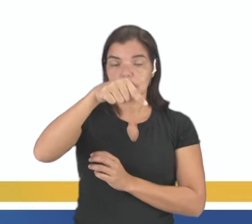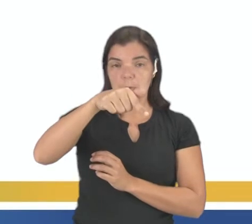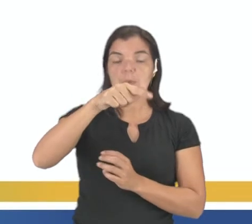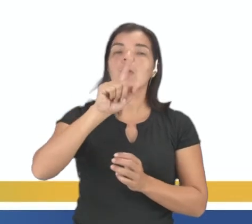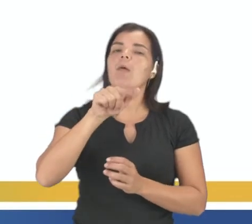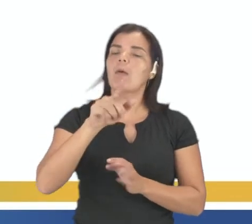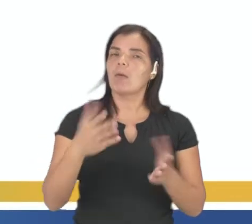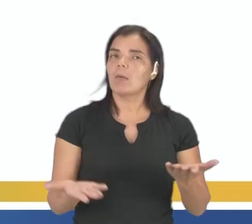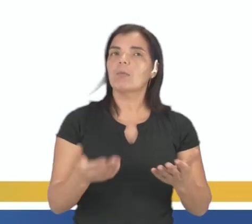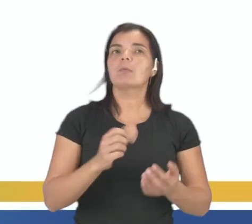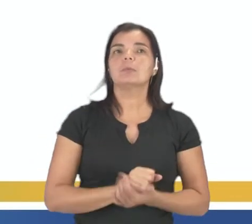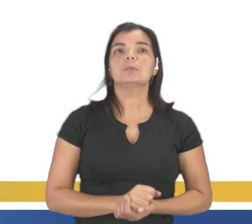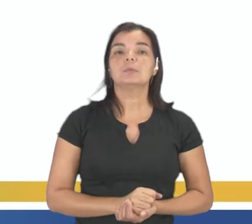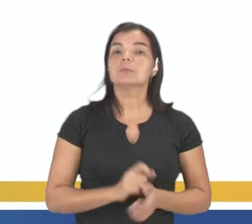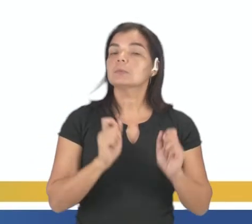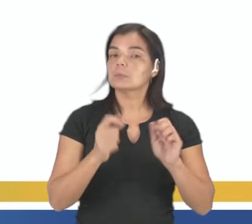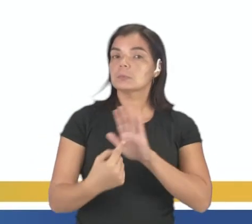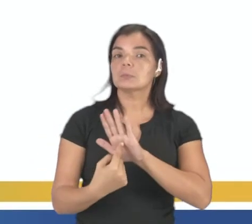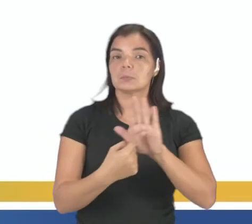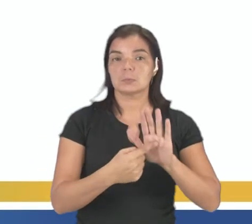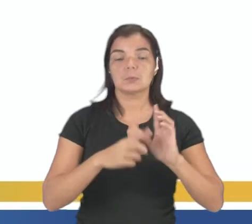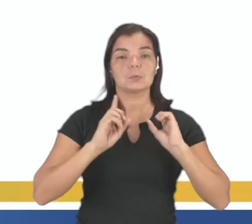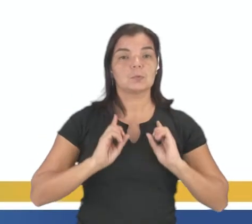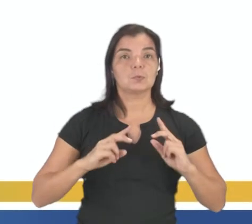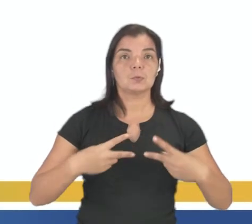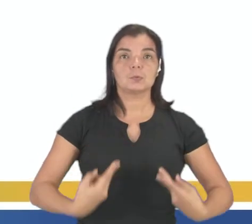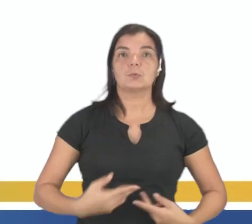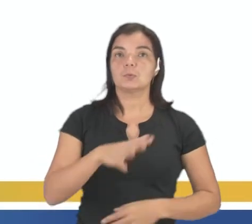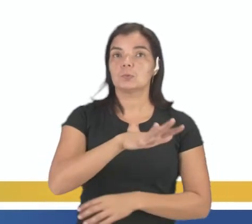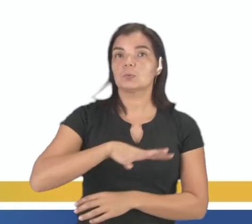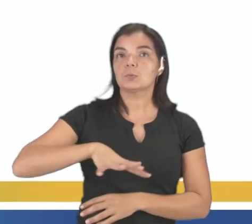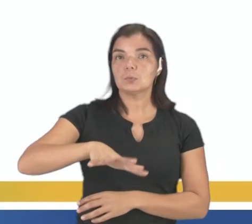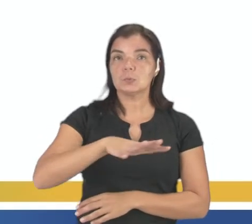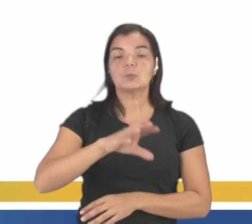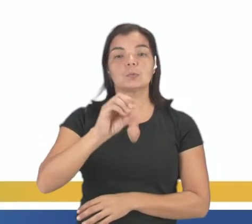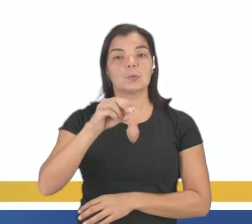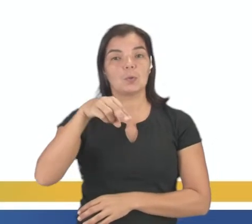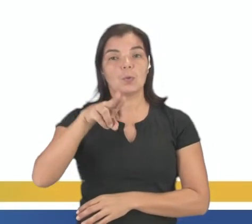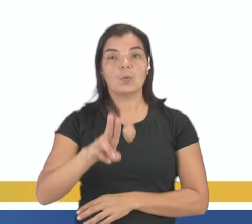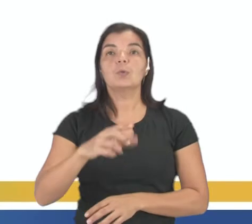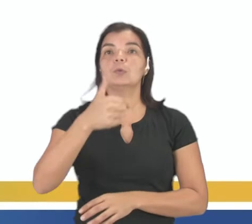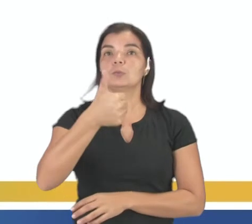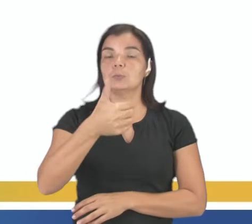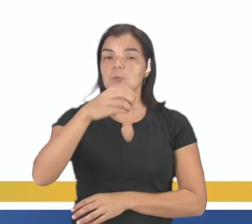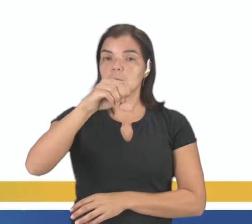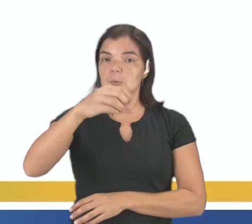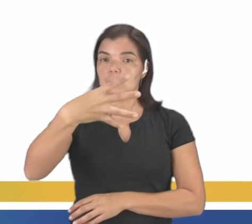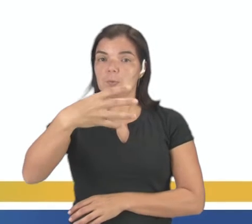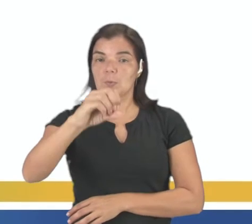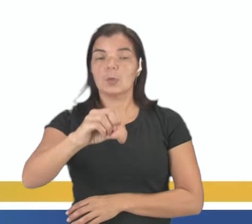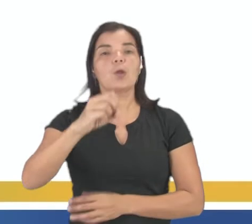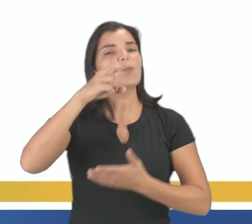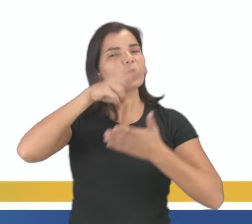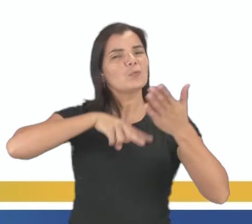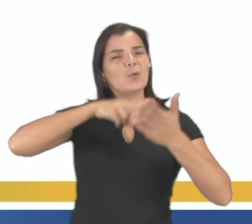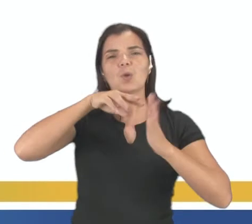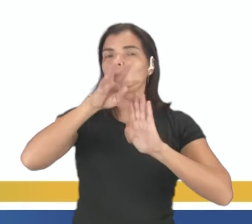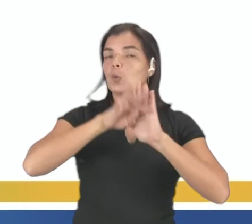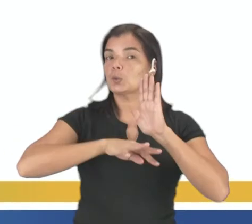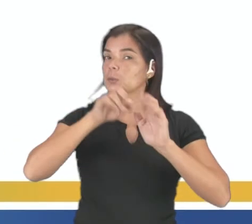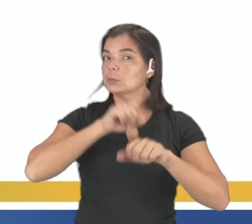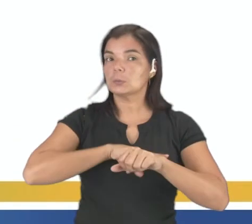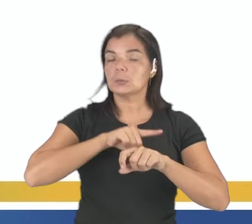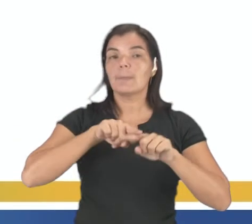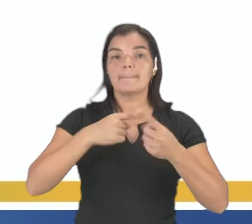é uma questão que mostra que a Declaração Universal dos Direitos Humanos de 1948, eu não vou ler o texto, que a gente não tem tempo